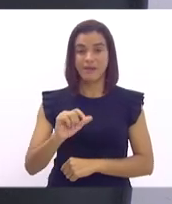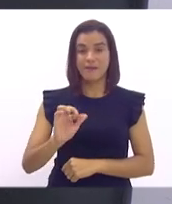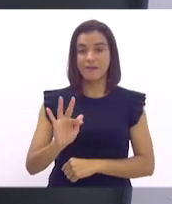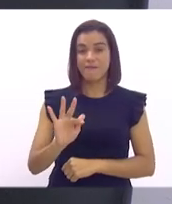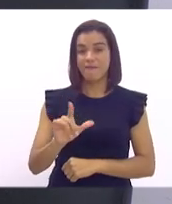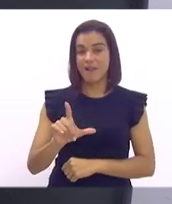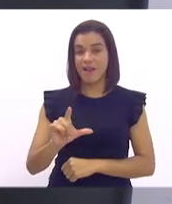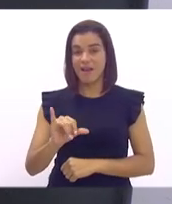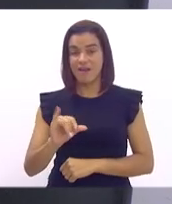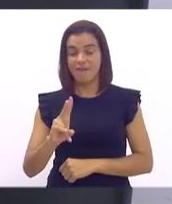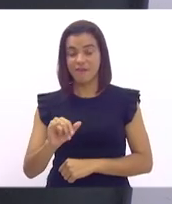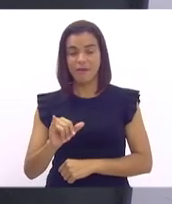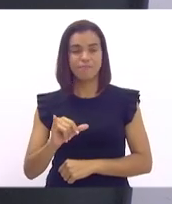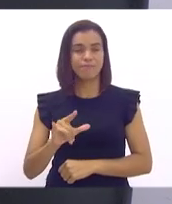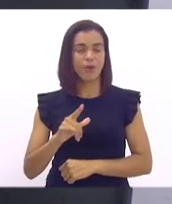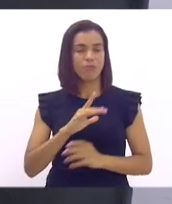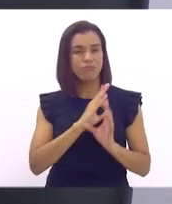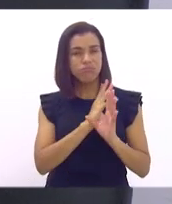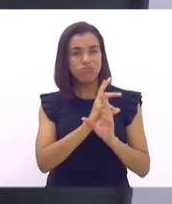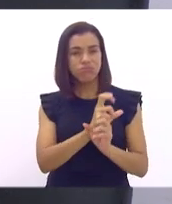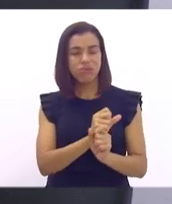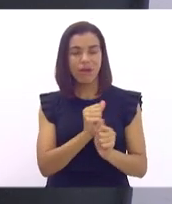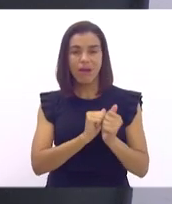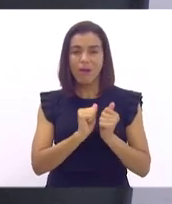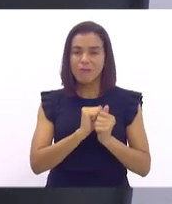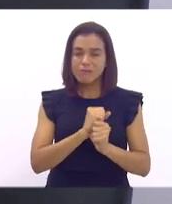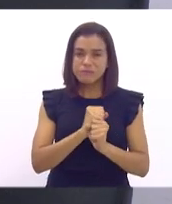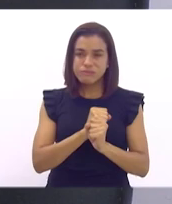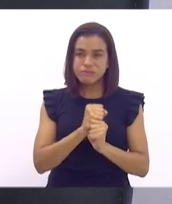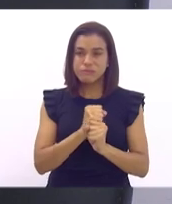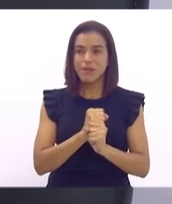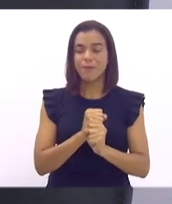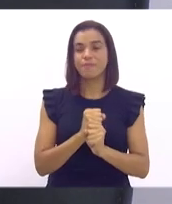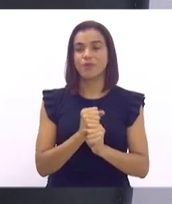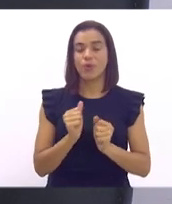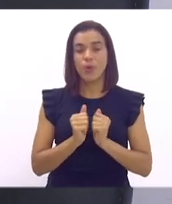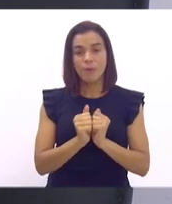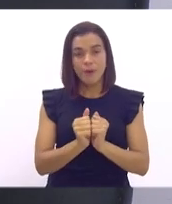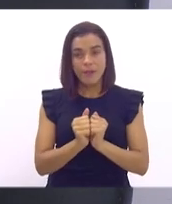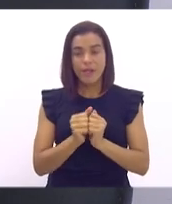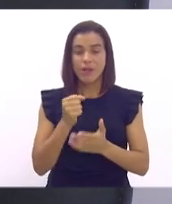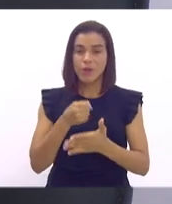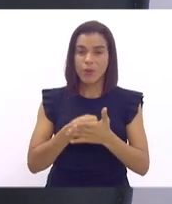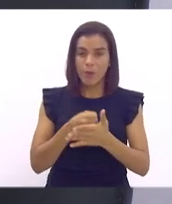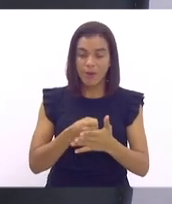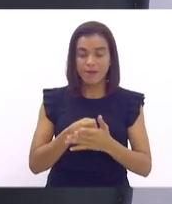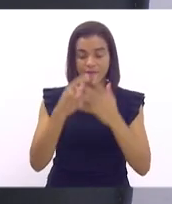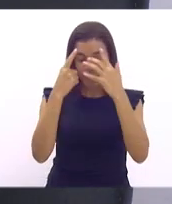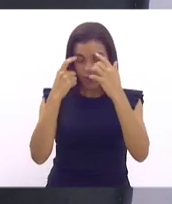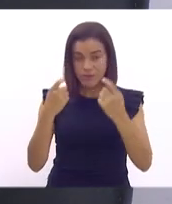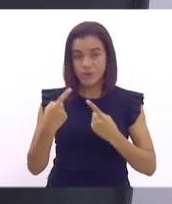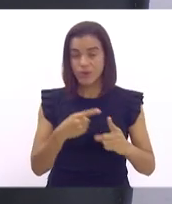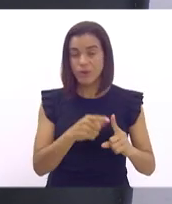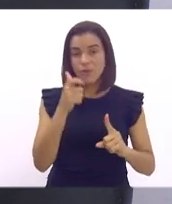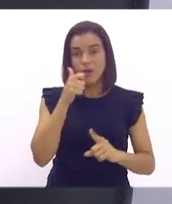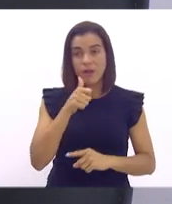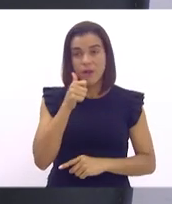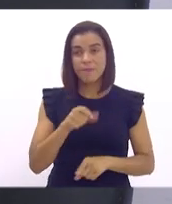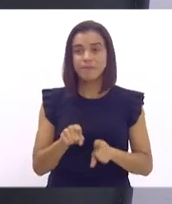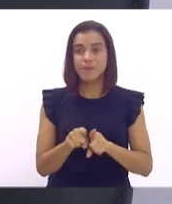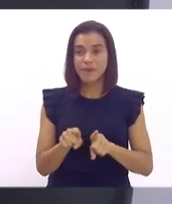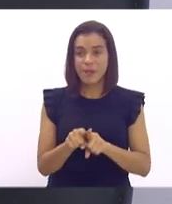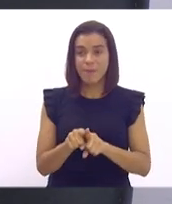na questão da violência contra a mulher. Pedir à doutora Júlia que leve nosso abraço à doutora